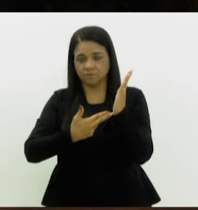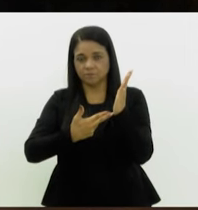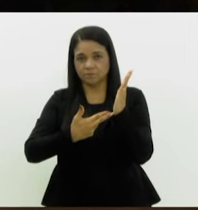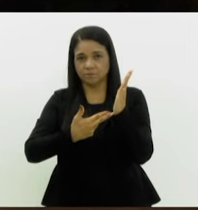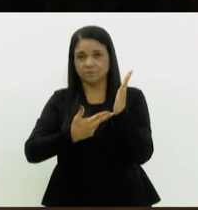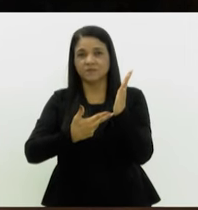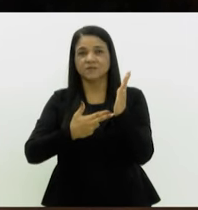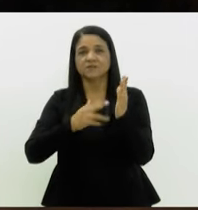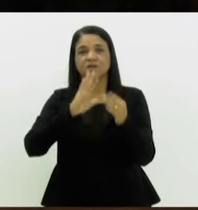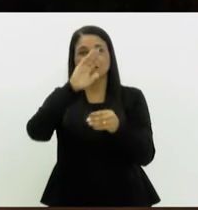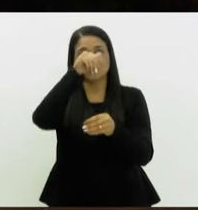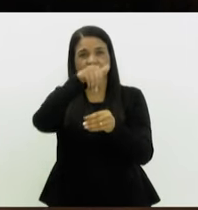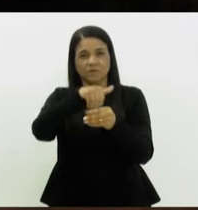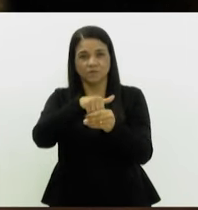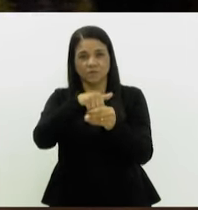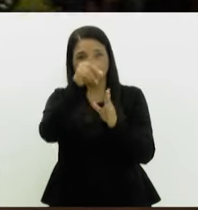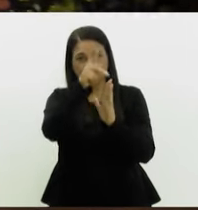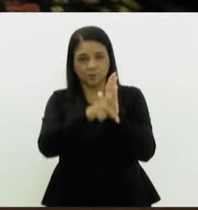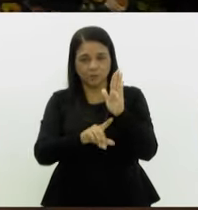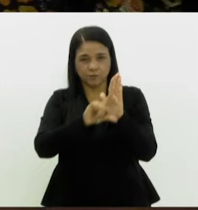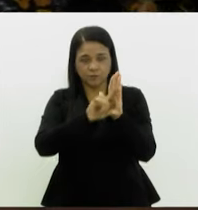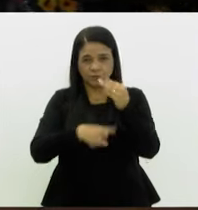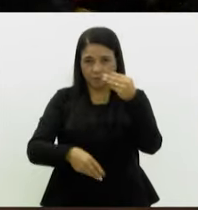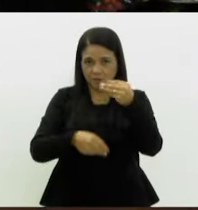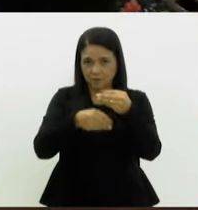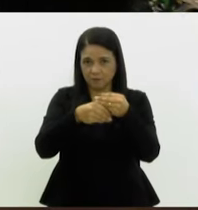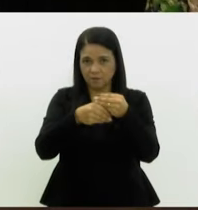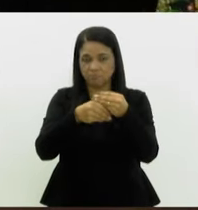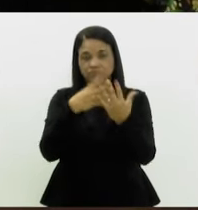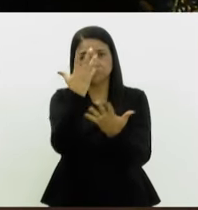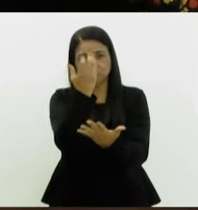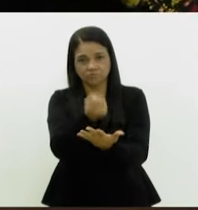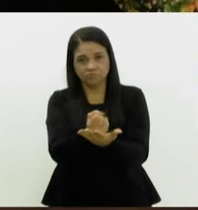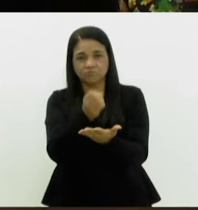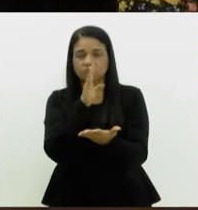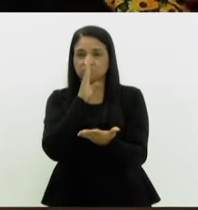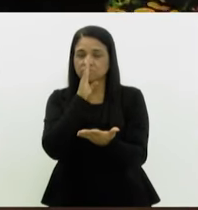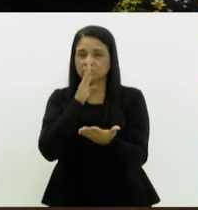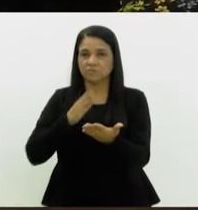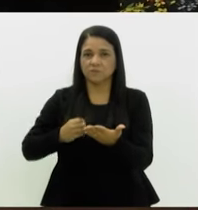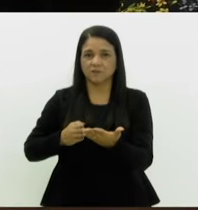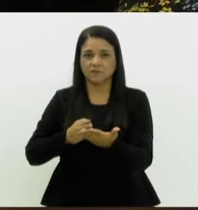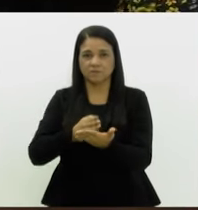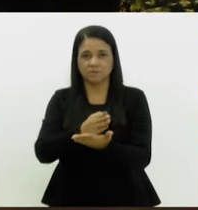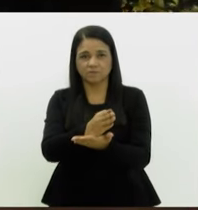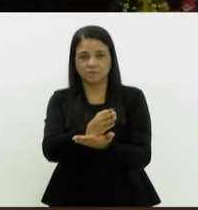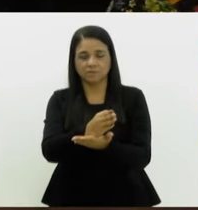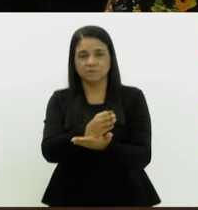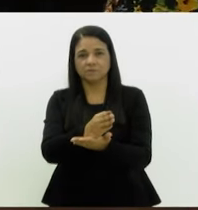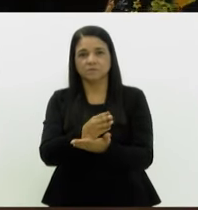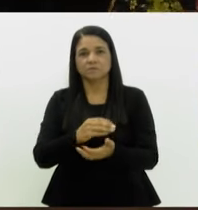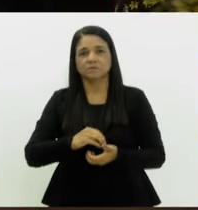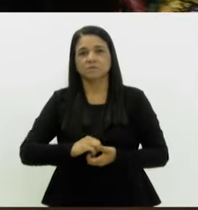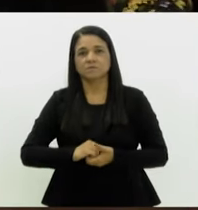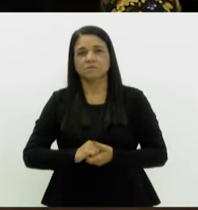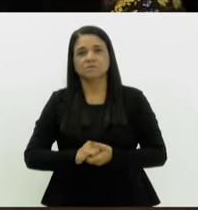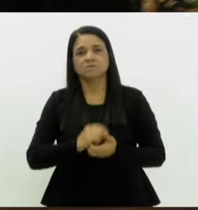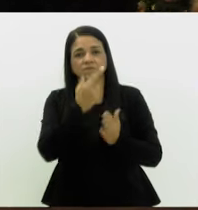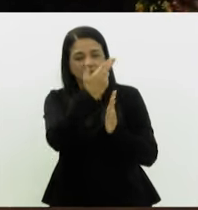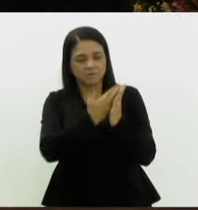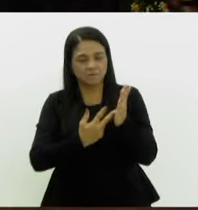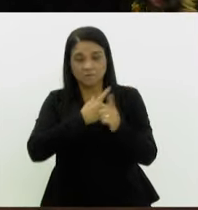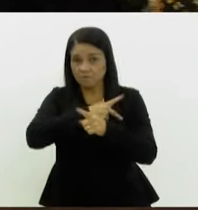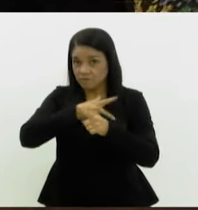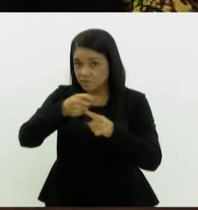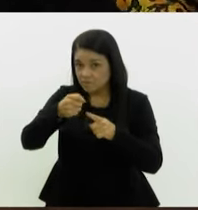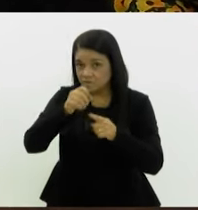Em votação, assim, o projeto assim emendado. Senhores que aprovam, permaneçam como estão, aprovado. Vai a redação